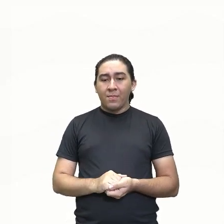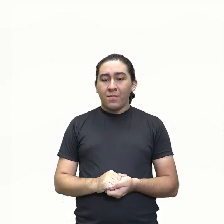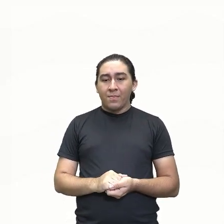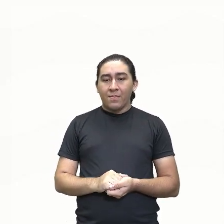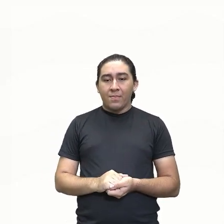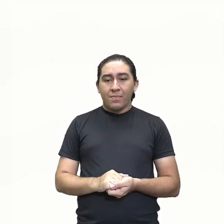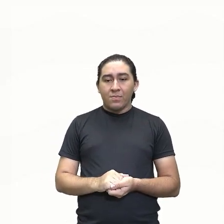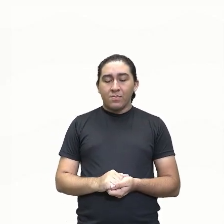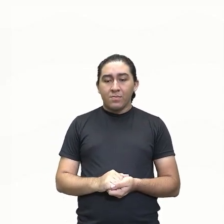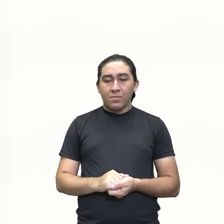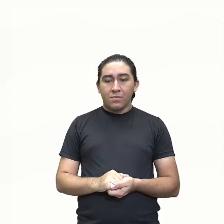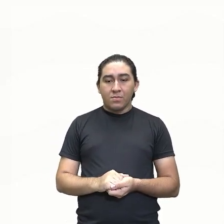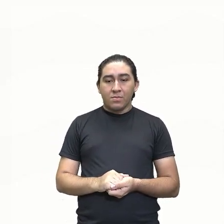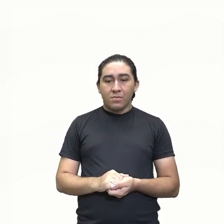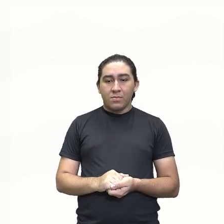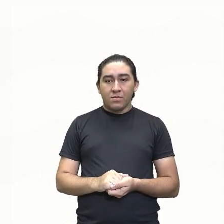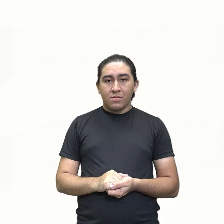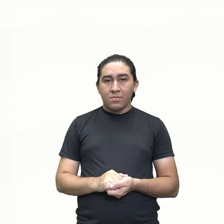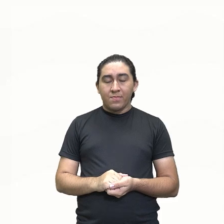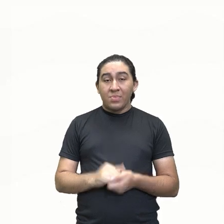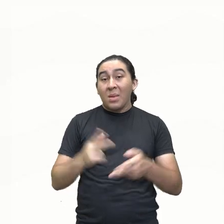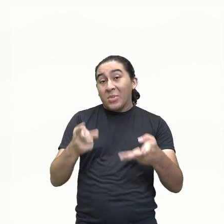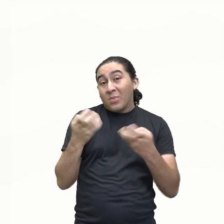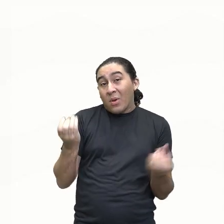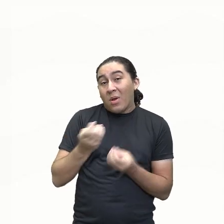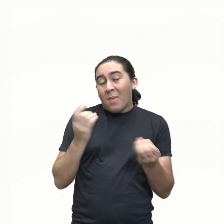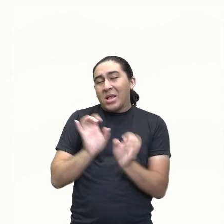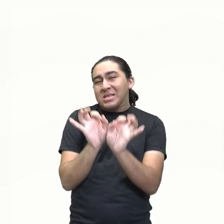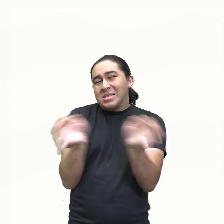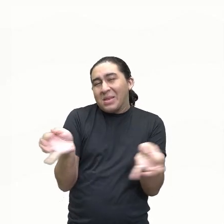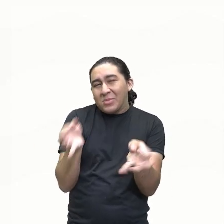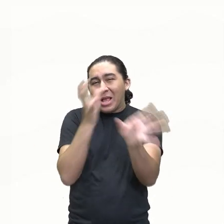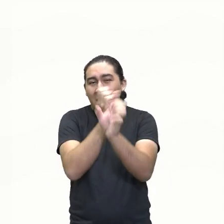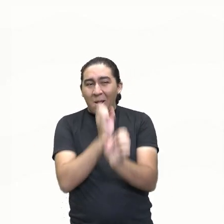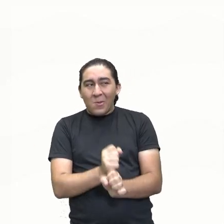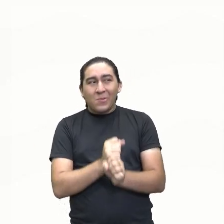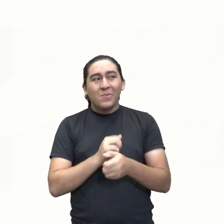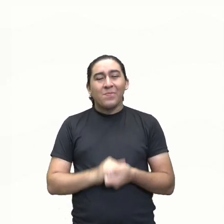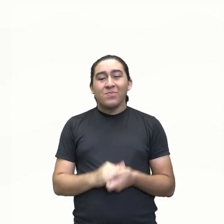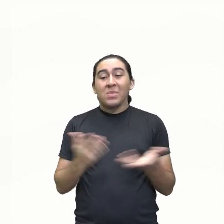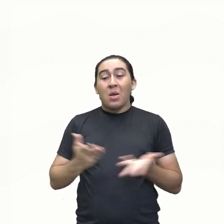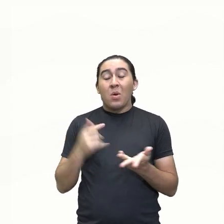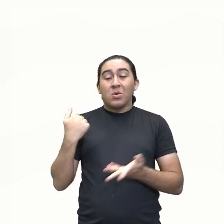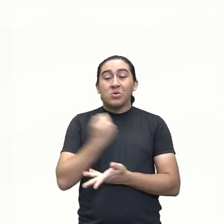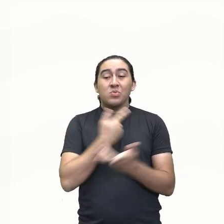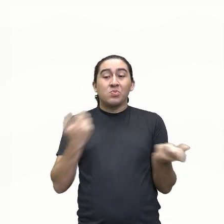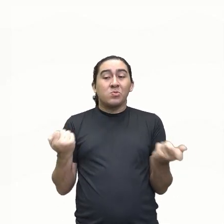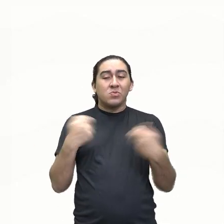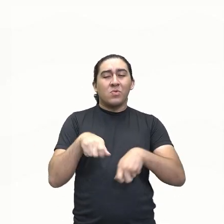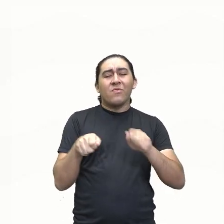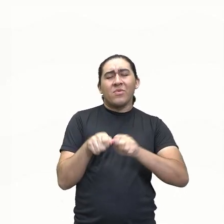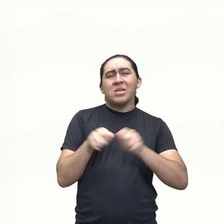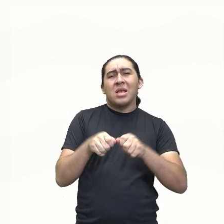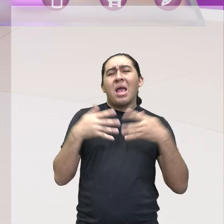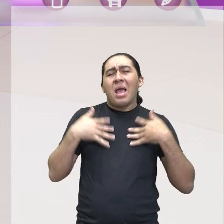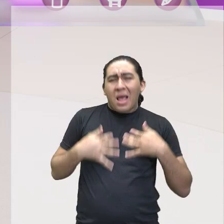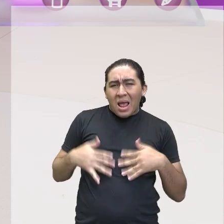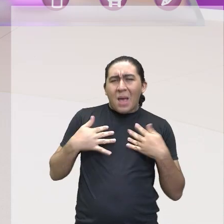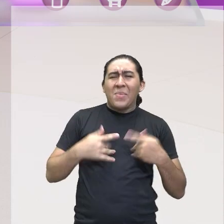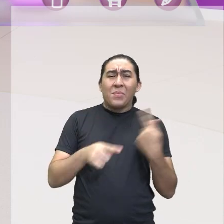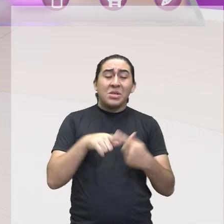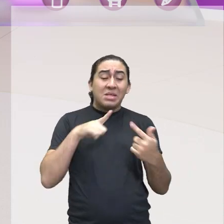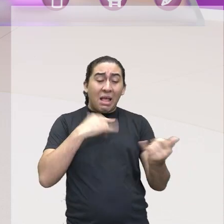as propriedades simplificaram os nossos cálculos? E agora, para que a gente possa ir relaxar depois de